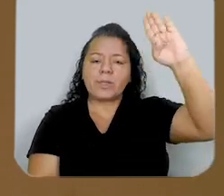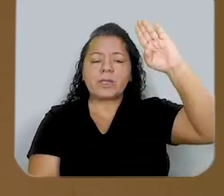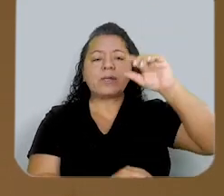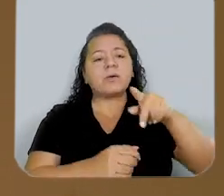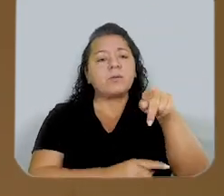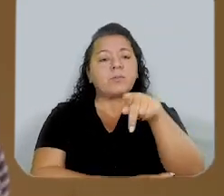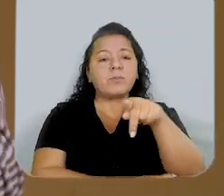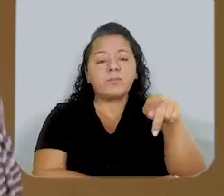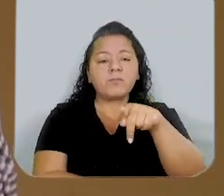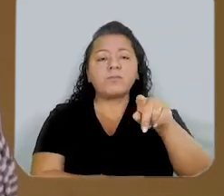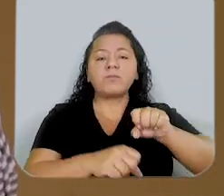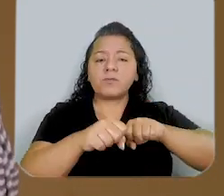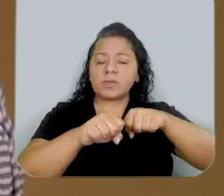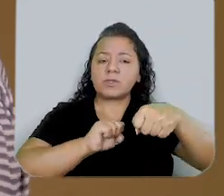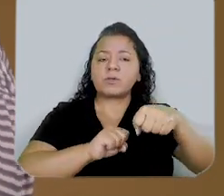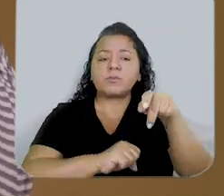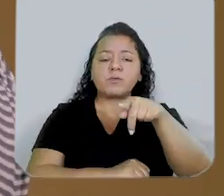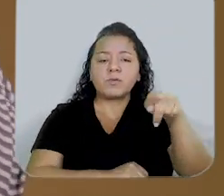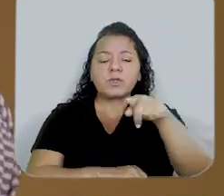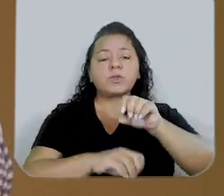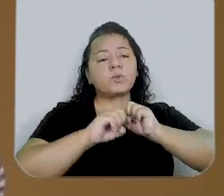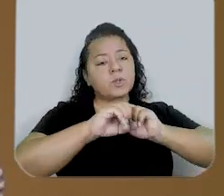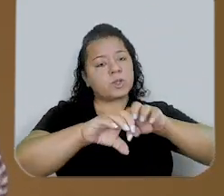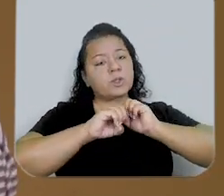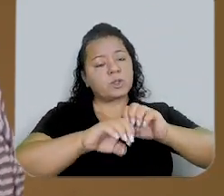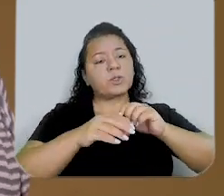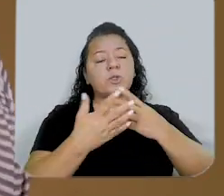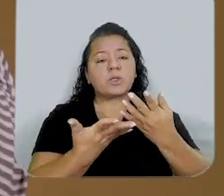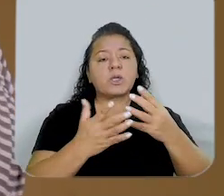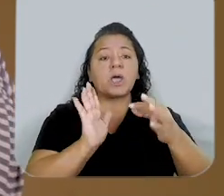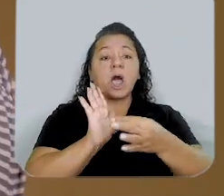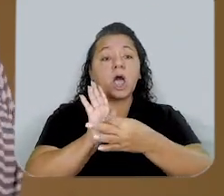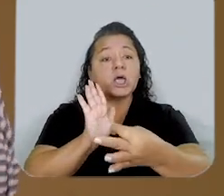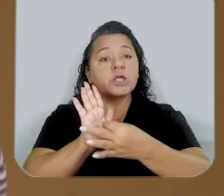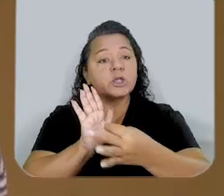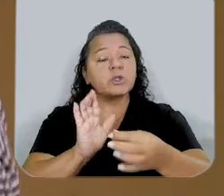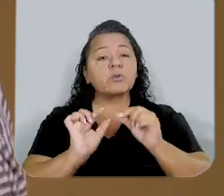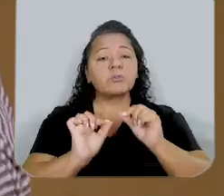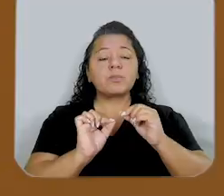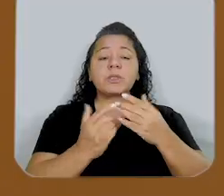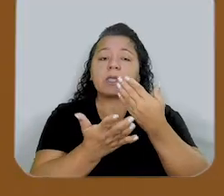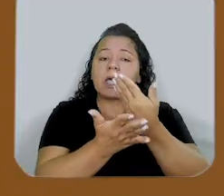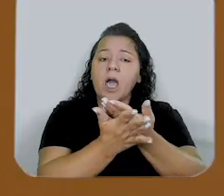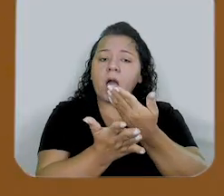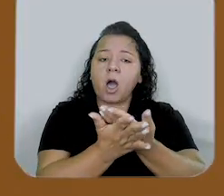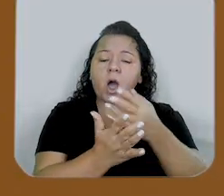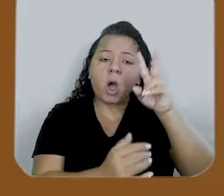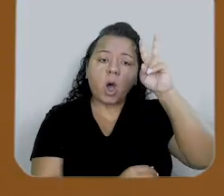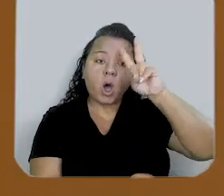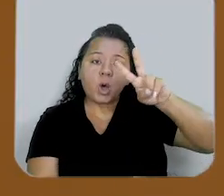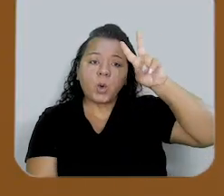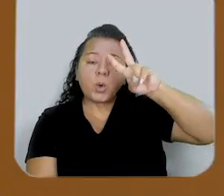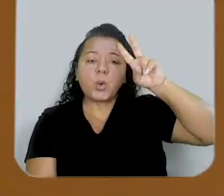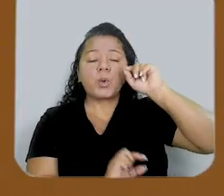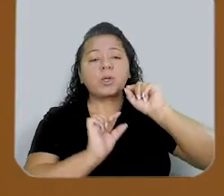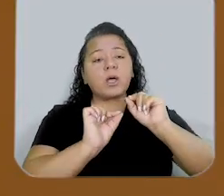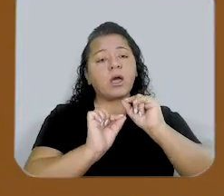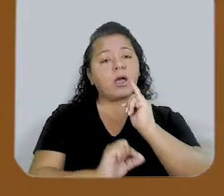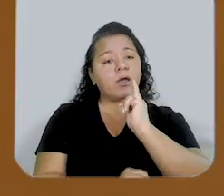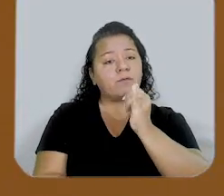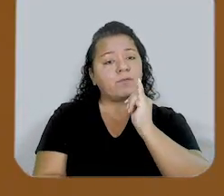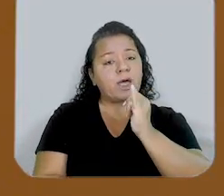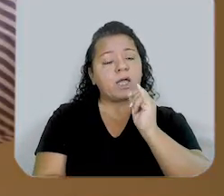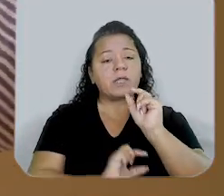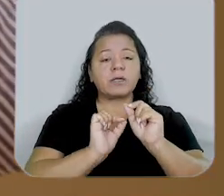professores, educadores, que pudessem trazer esse discurso desde das aulas de história. Quando a gente fala